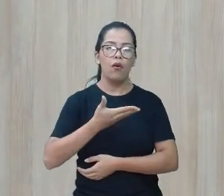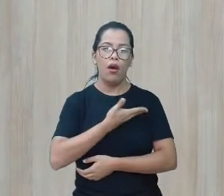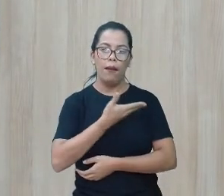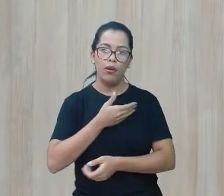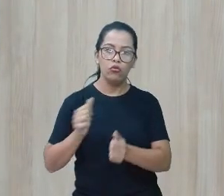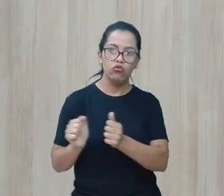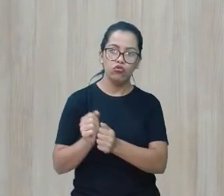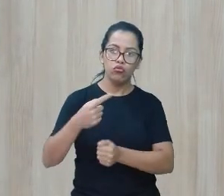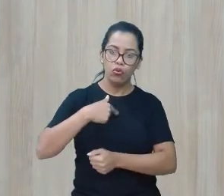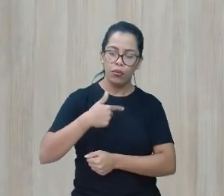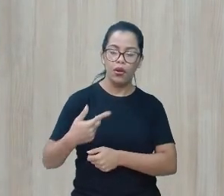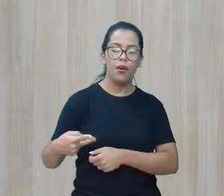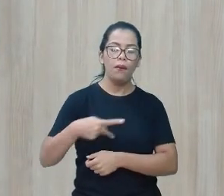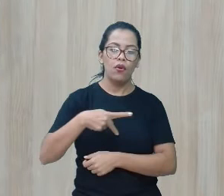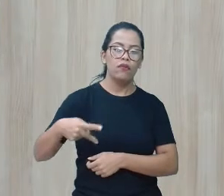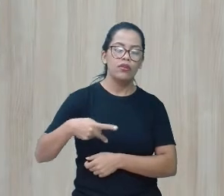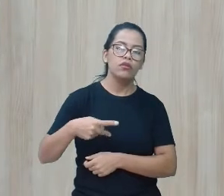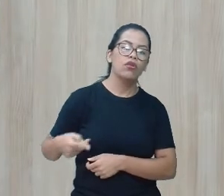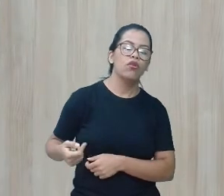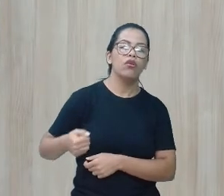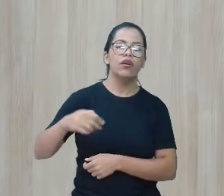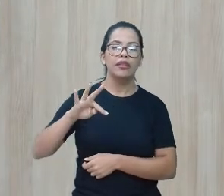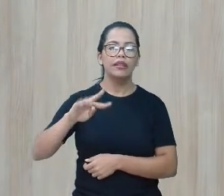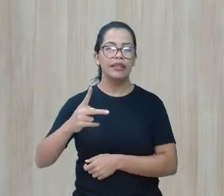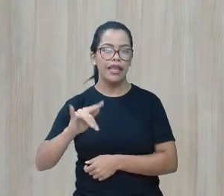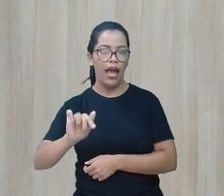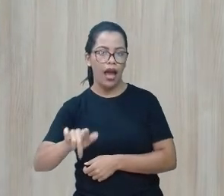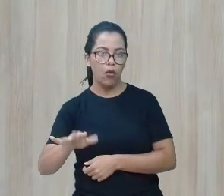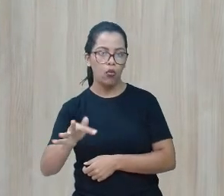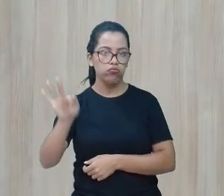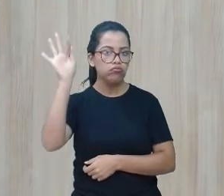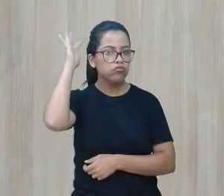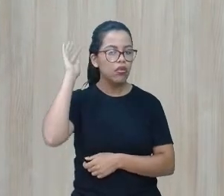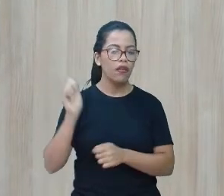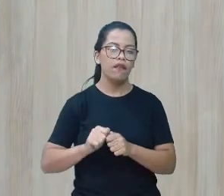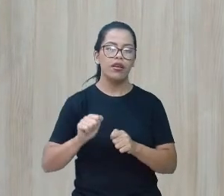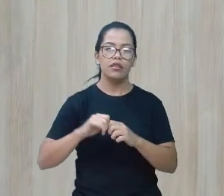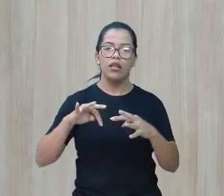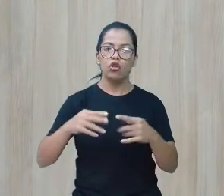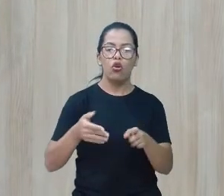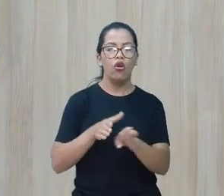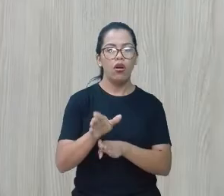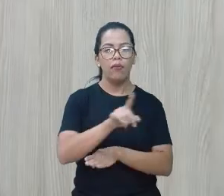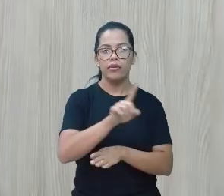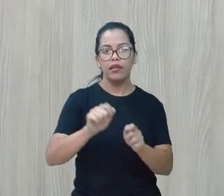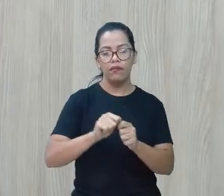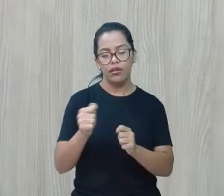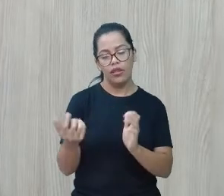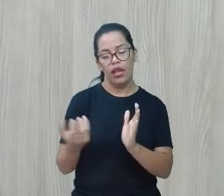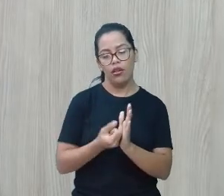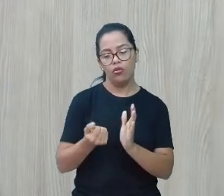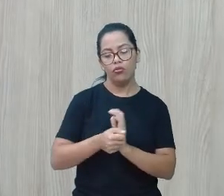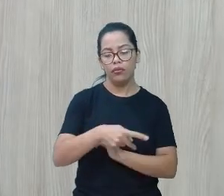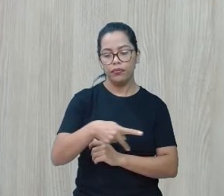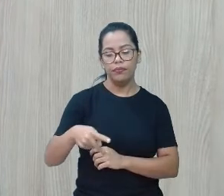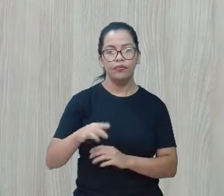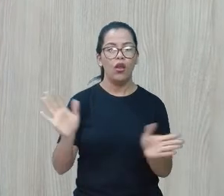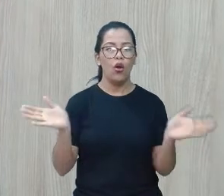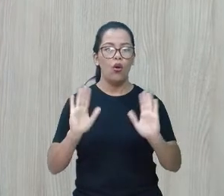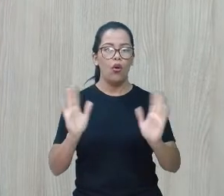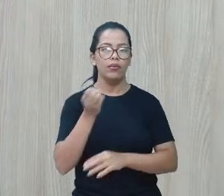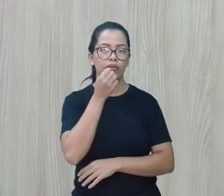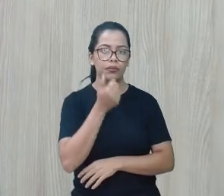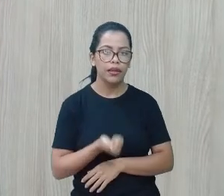o Tiago, e ele vai dar todas as instruções para que você faça o download do aplicativo. Olá pessoal, tudo